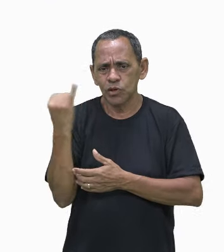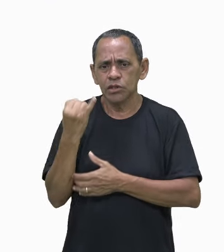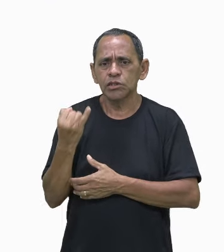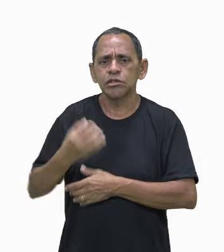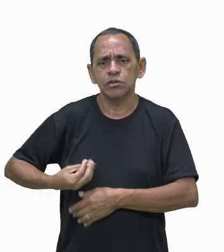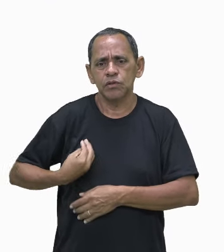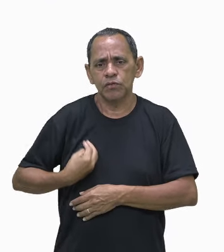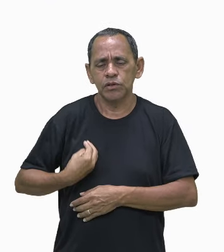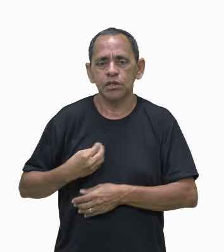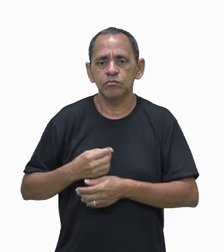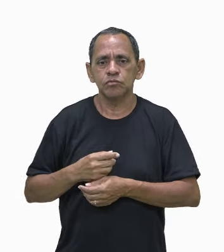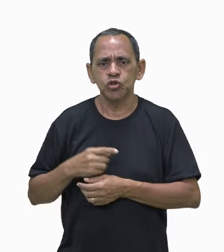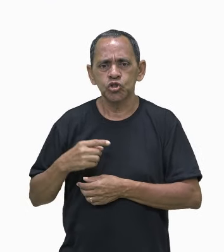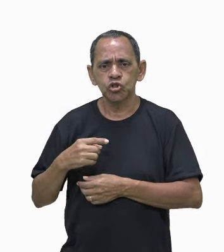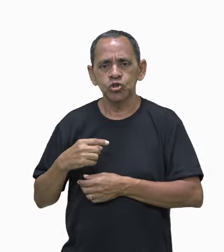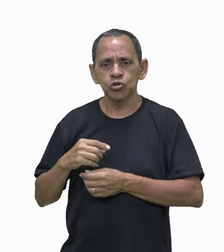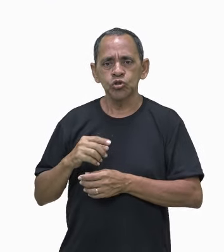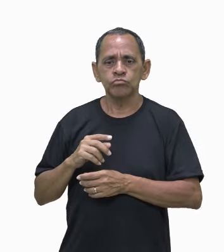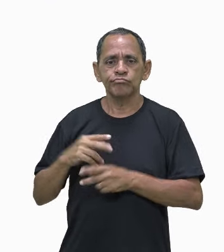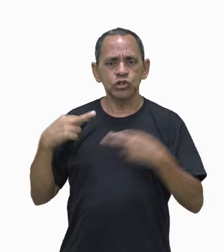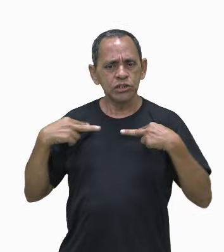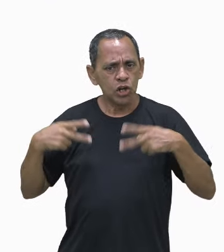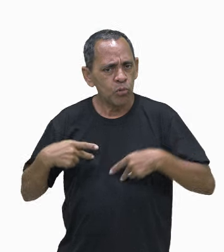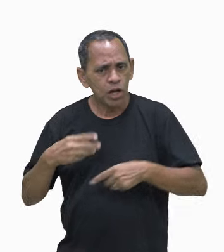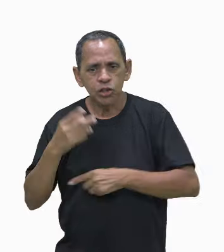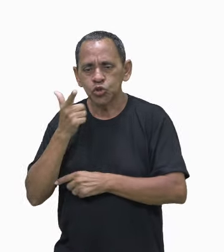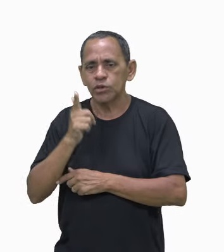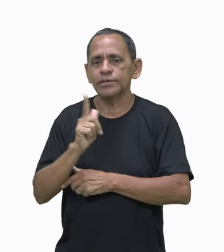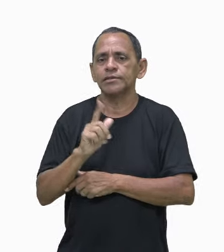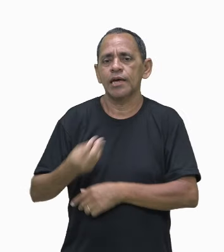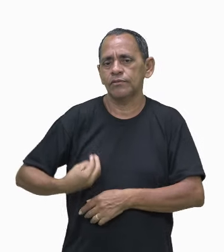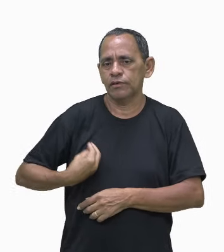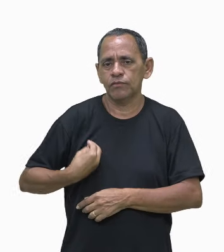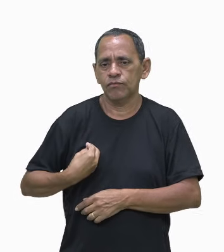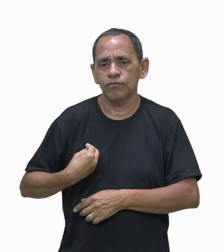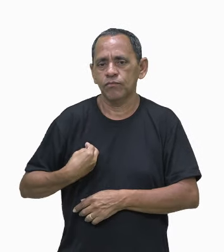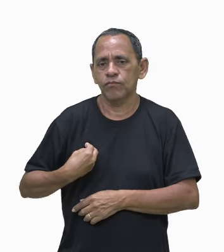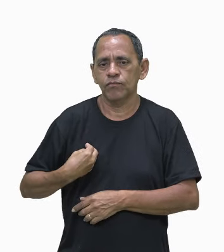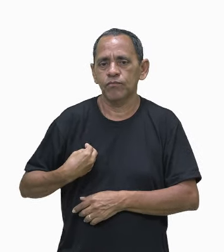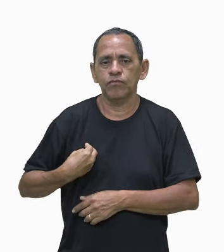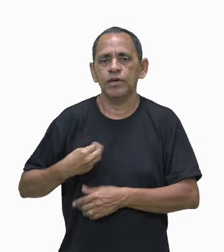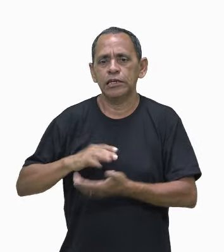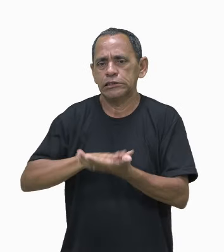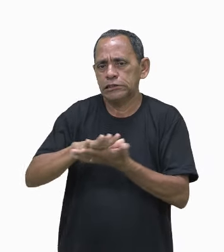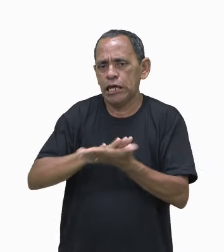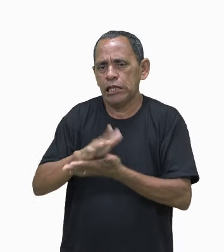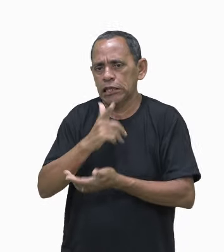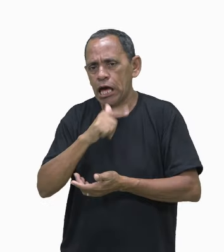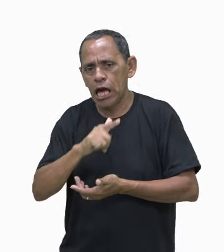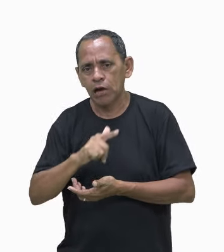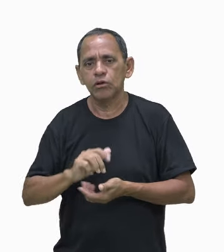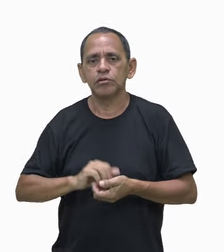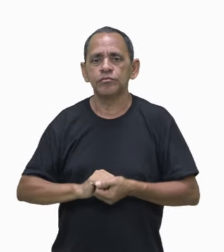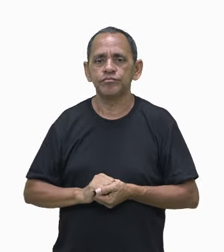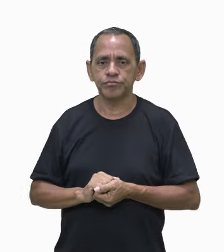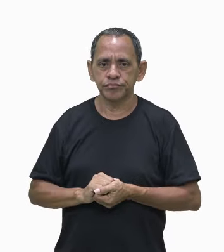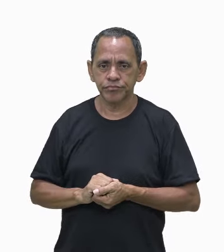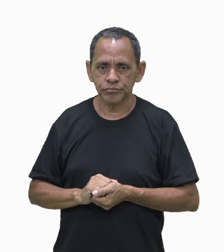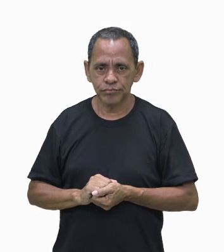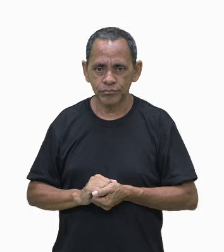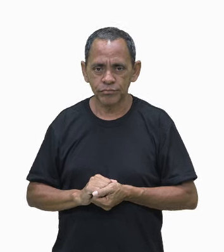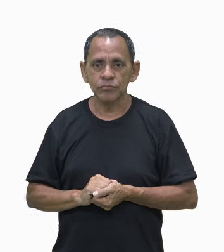conseguimos viver sem ela. Olha isso para a importância no transporte, né? O fluxo de água no interior